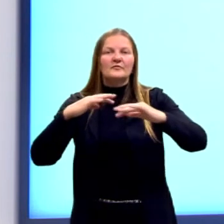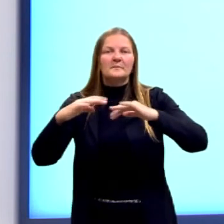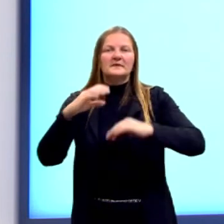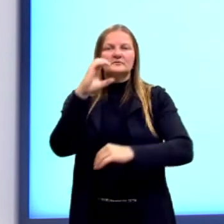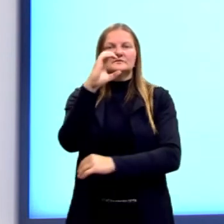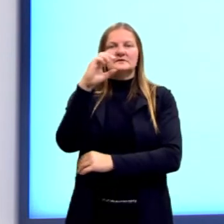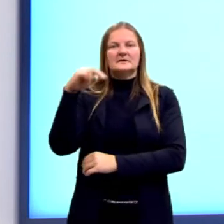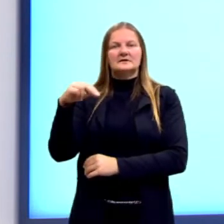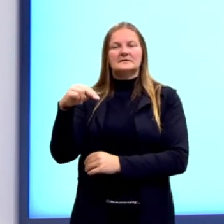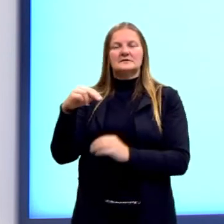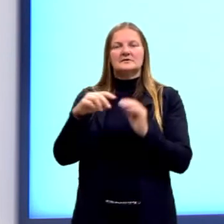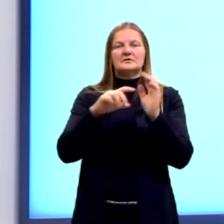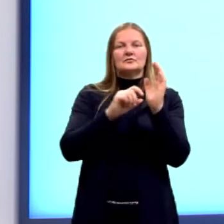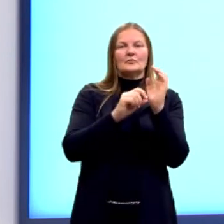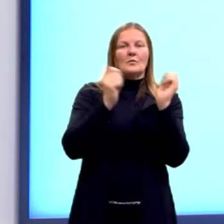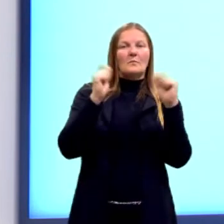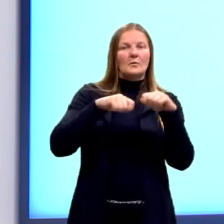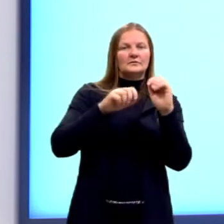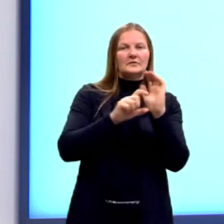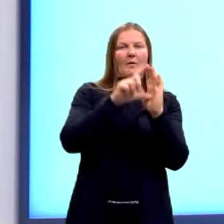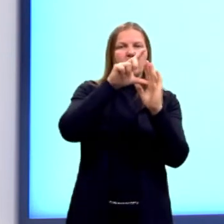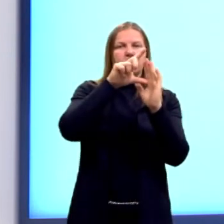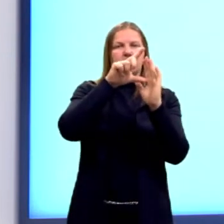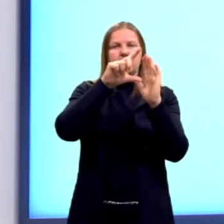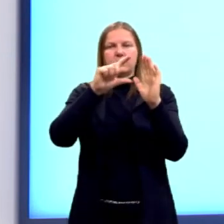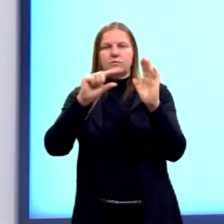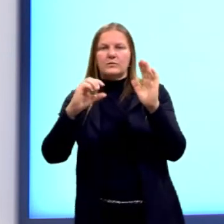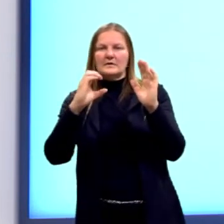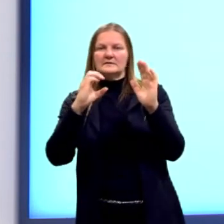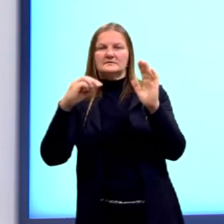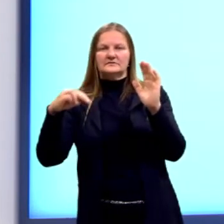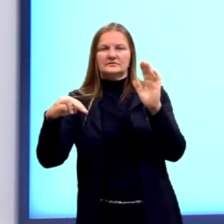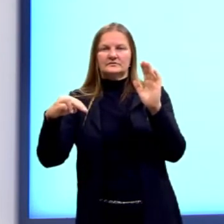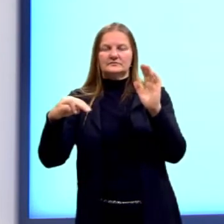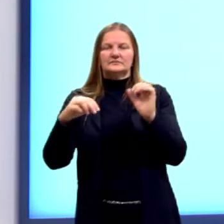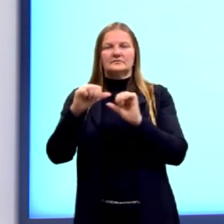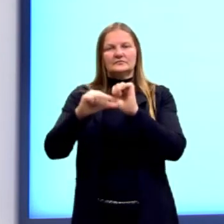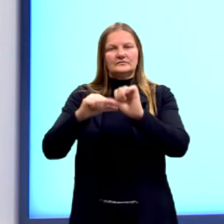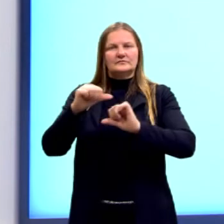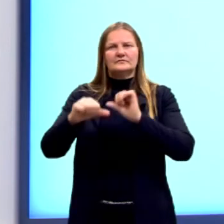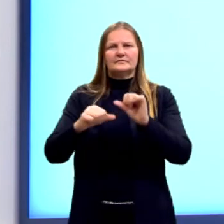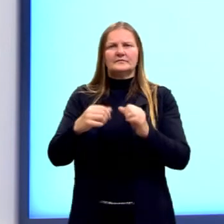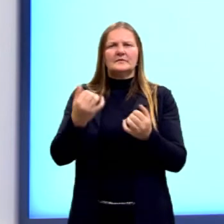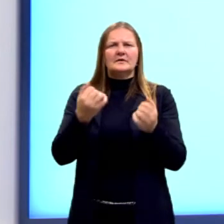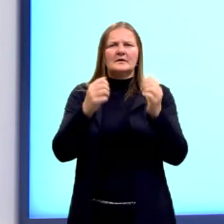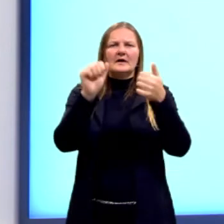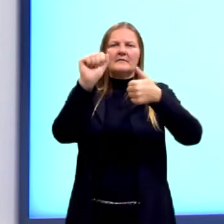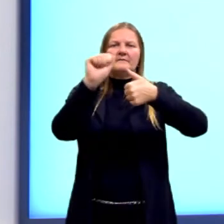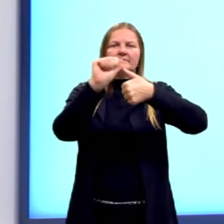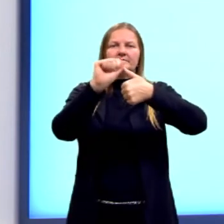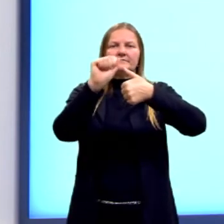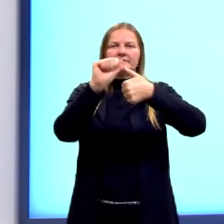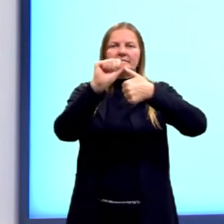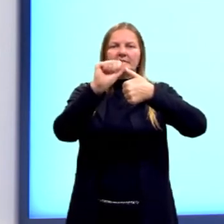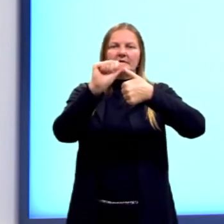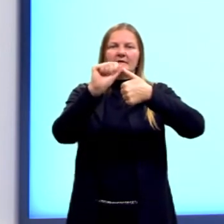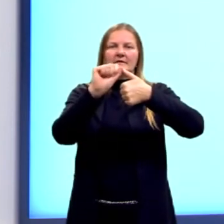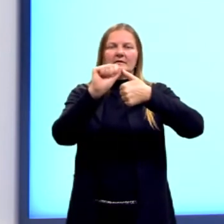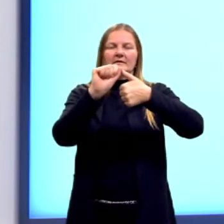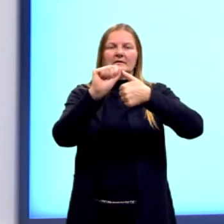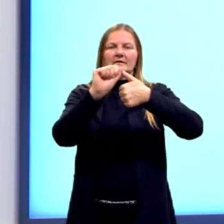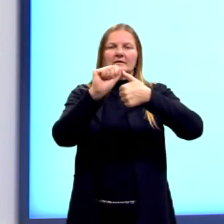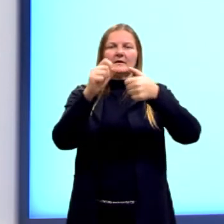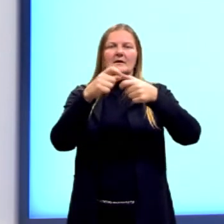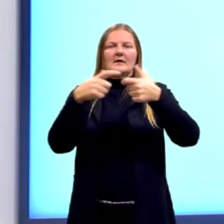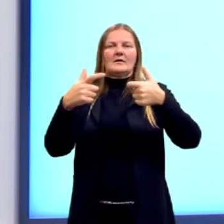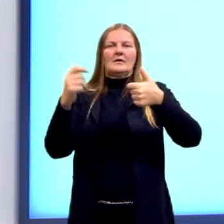então ela diminui a energia potencial e se transforma em cinética Então vamos ver as opções aumento então ó